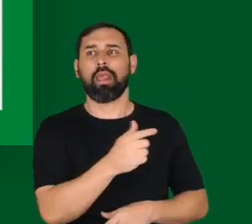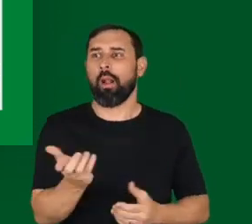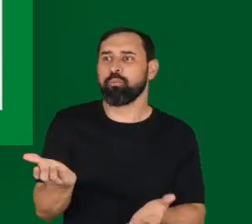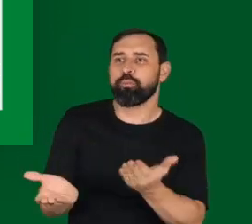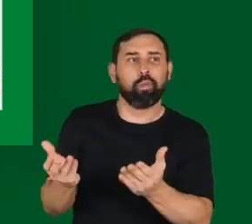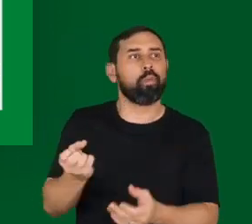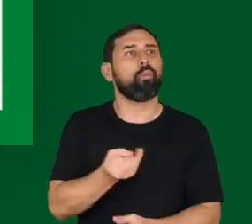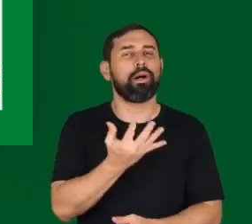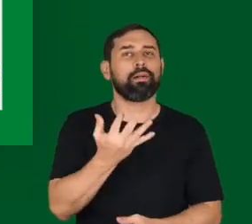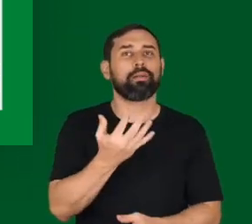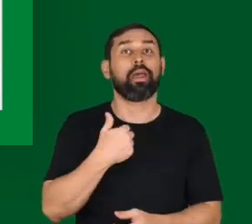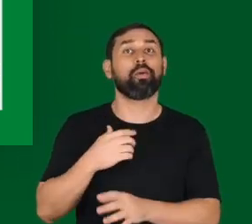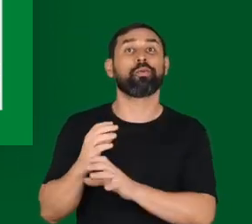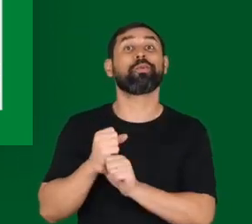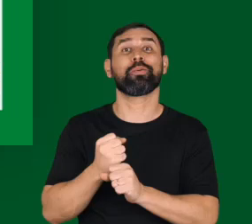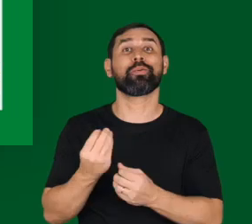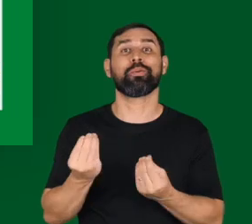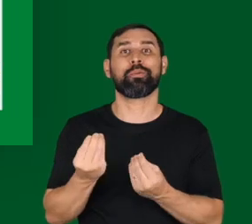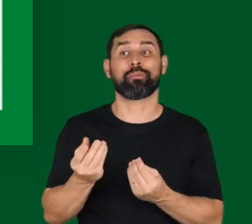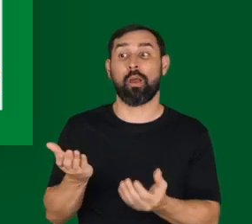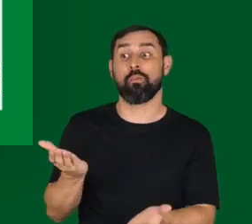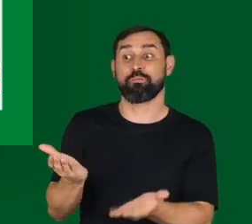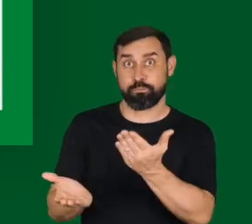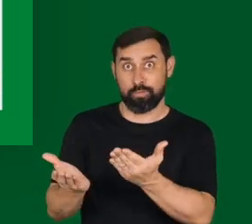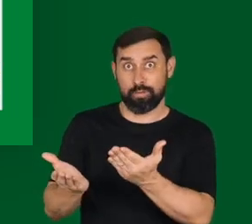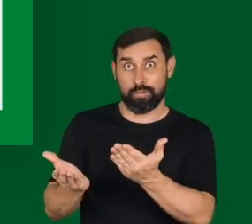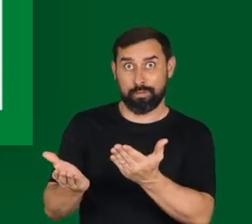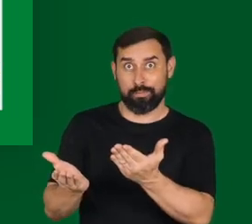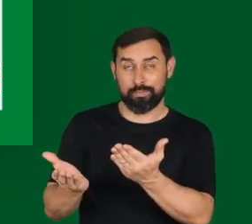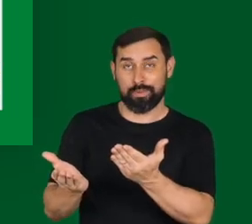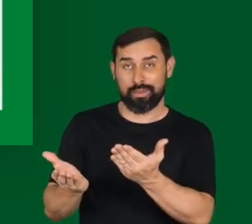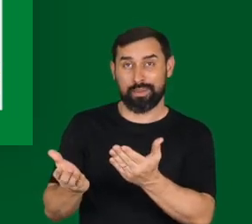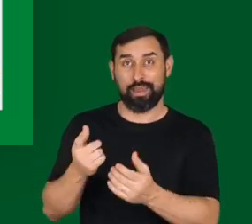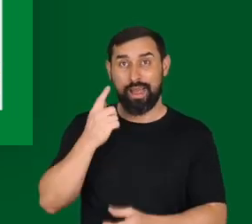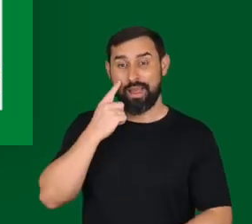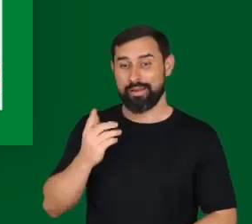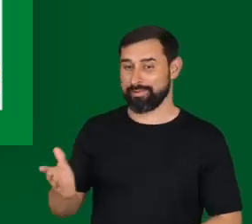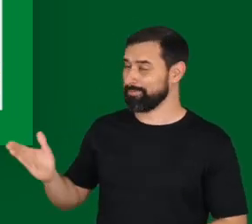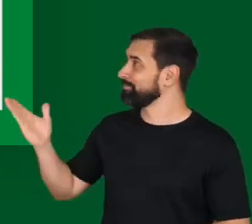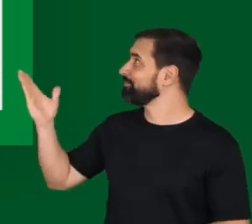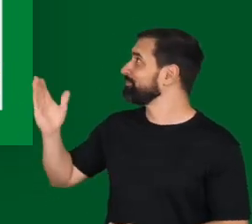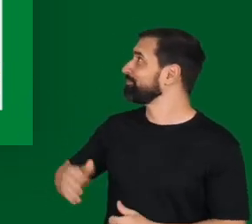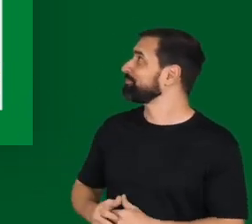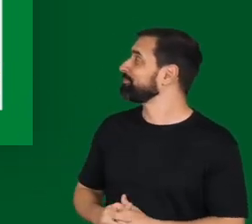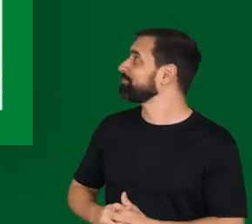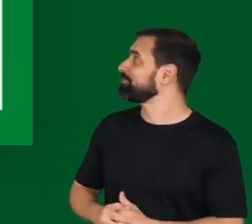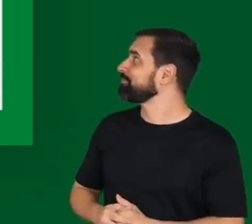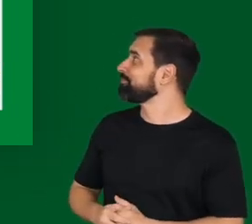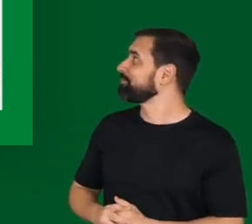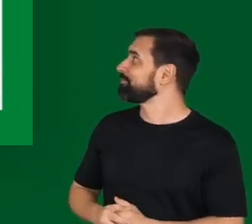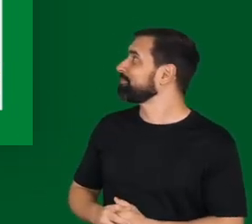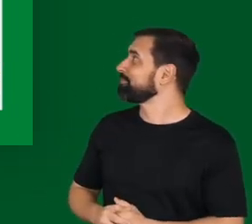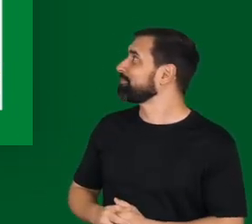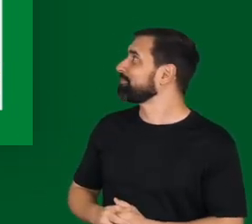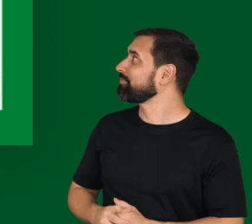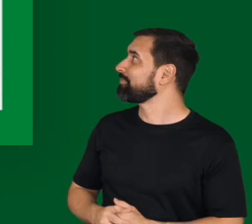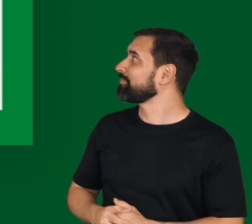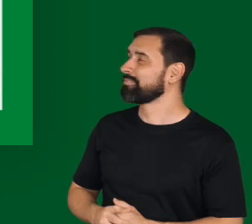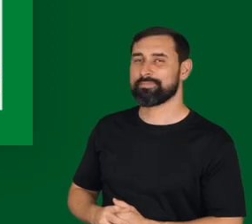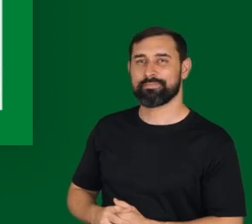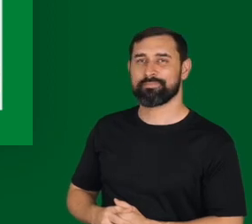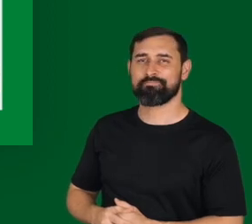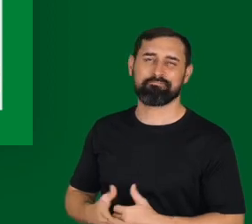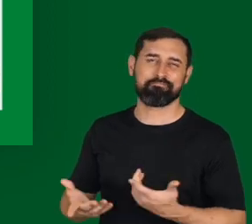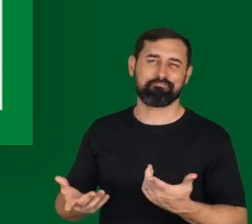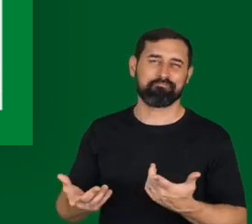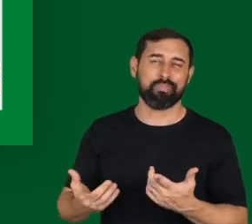próximo ali para me falar o peso da criança? A gente vai fazer assim, ó, peso é igual a 2 vezes a idade mais 8